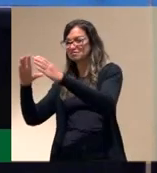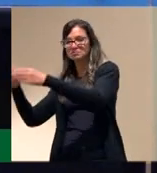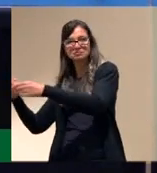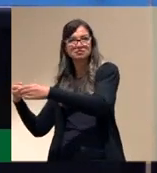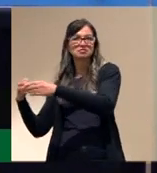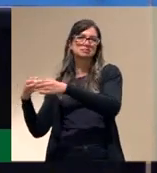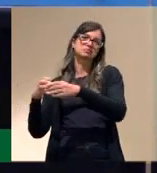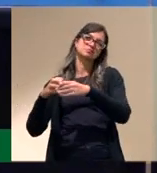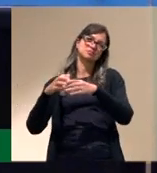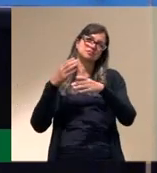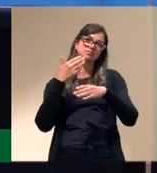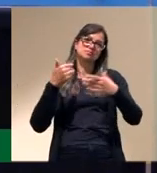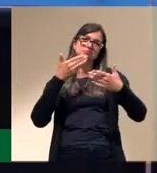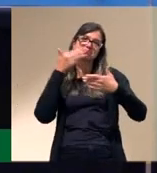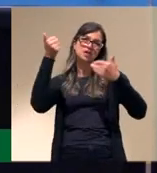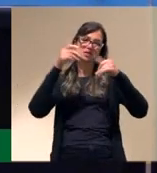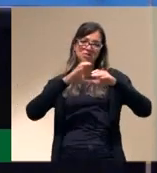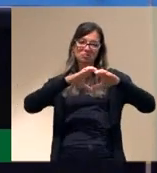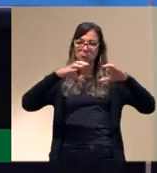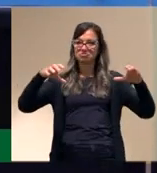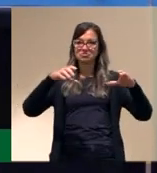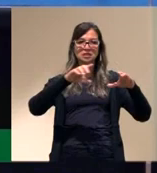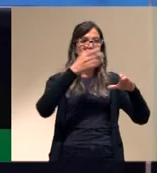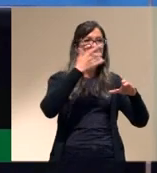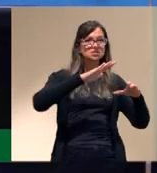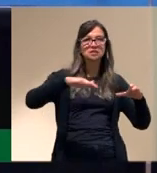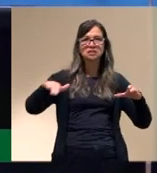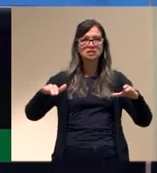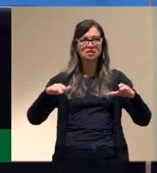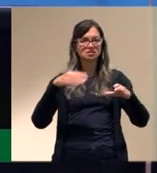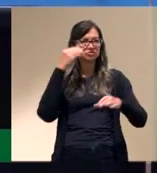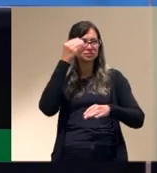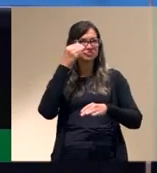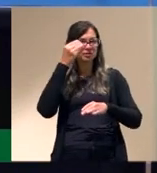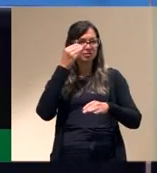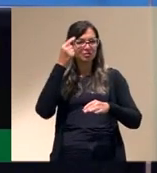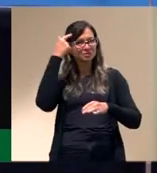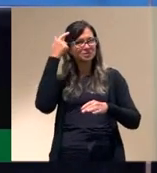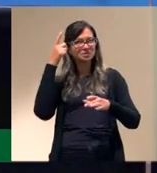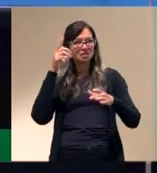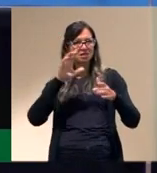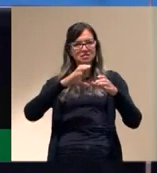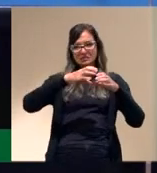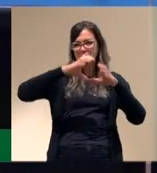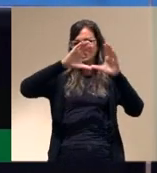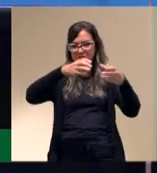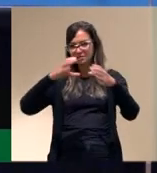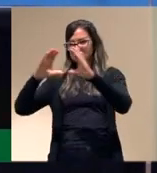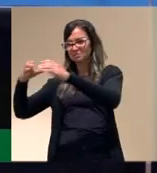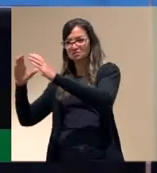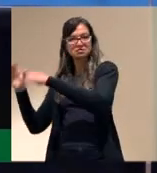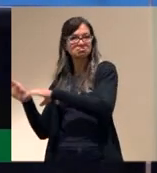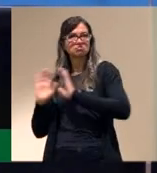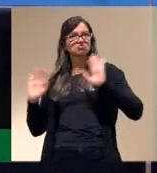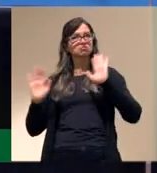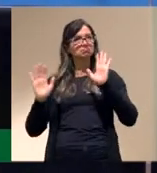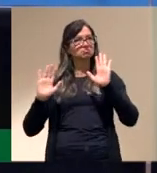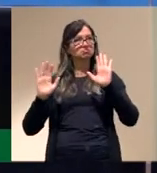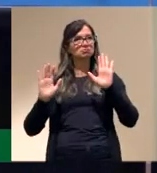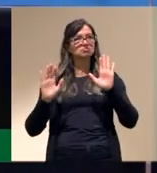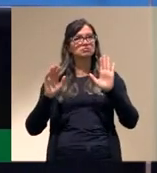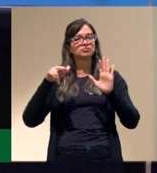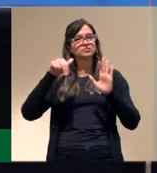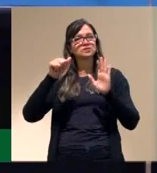experiência educativa que a criança vai viver, ela não tem que estar separada pelos NAPs. O que tem que estar separado dos NAPs